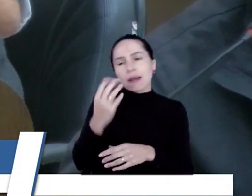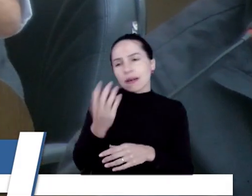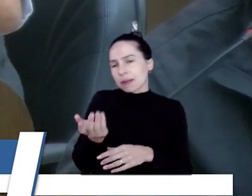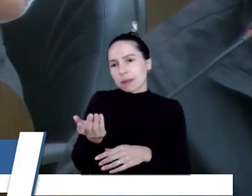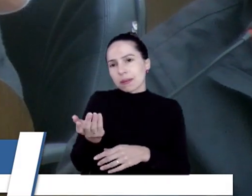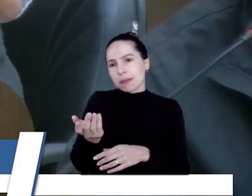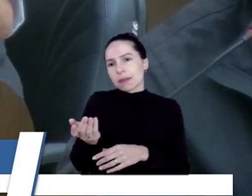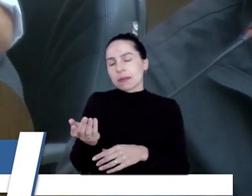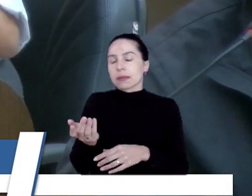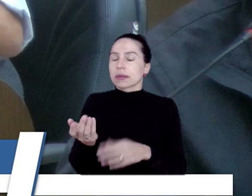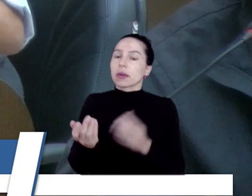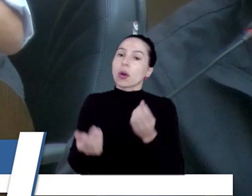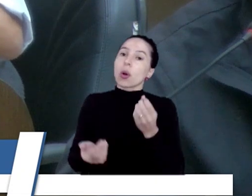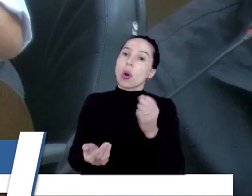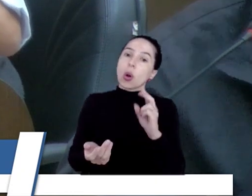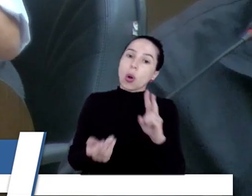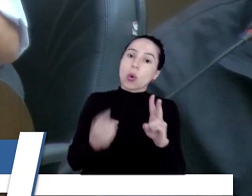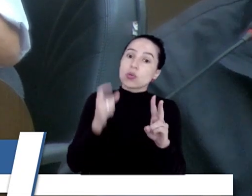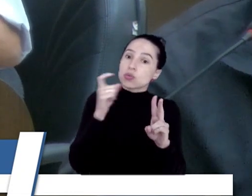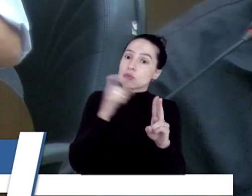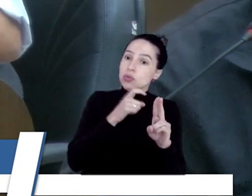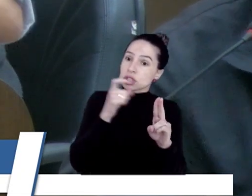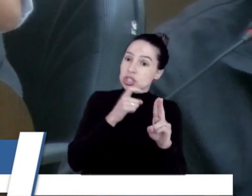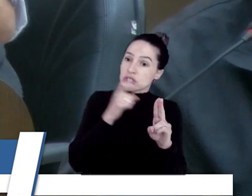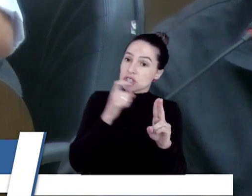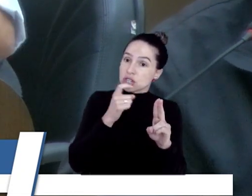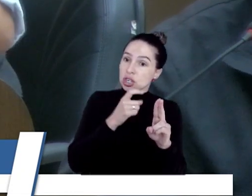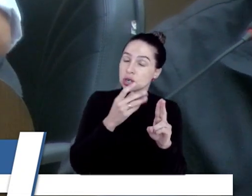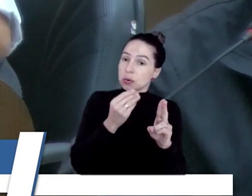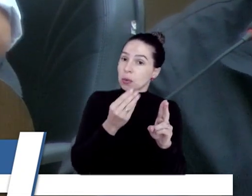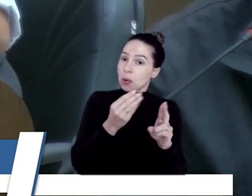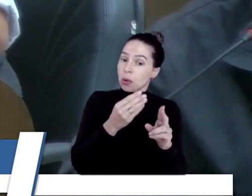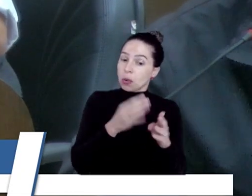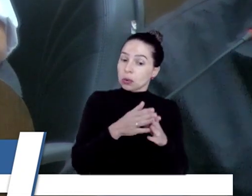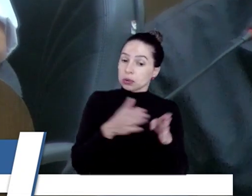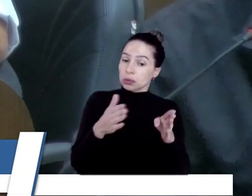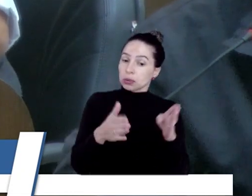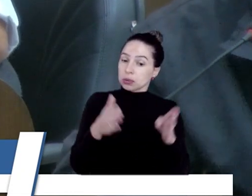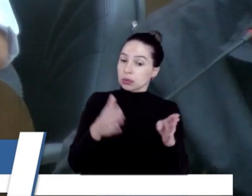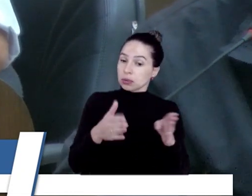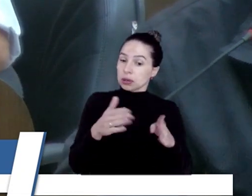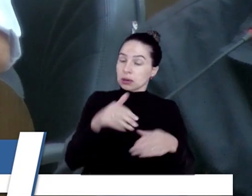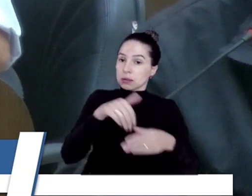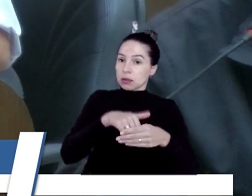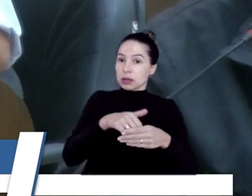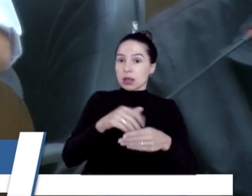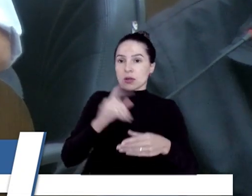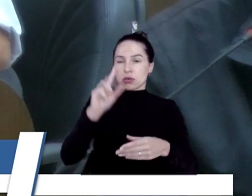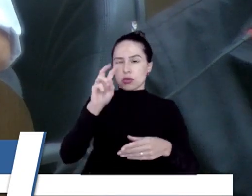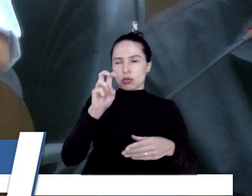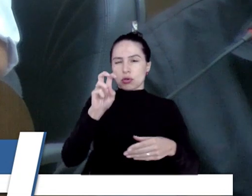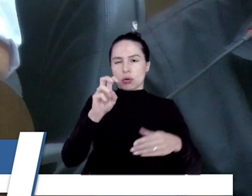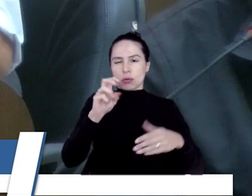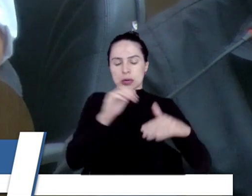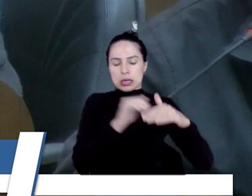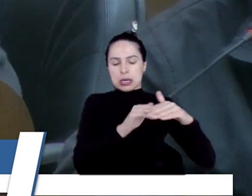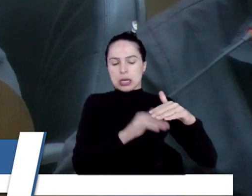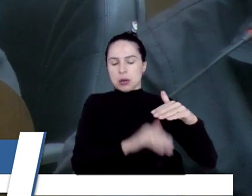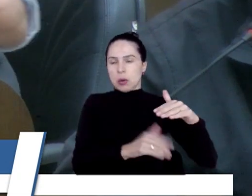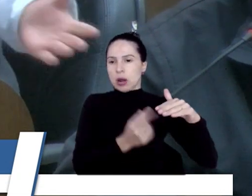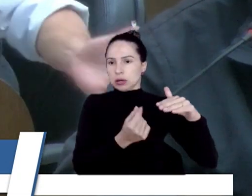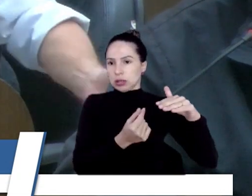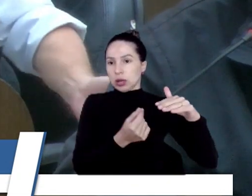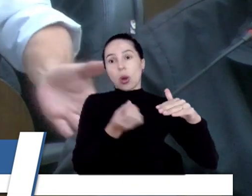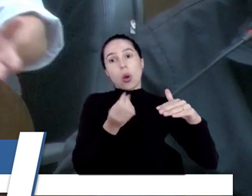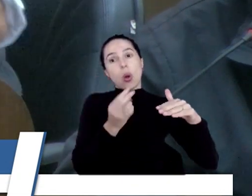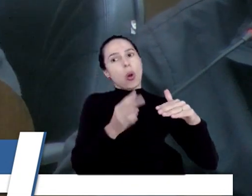Ou mentiram demais no período eleitoral com relação aos recursos que o estado tinha em caixa, ou estouraram tudo